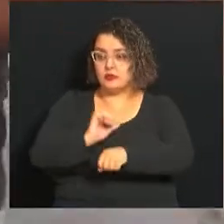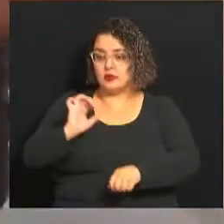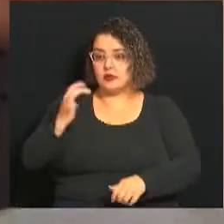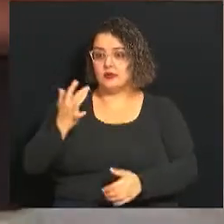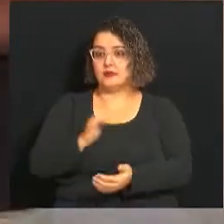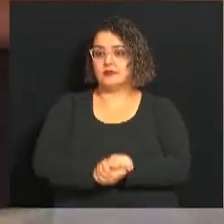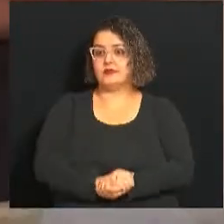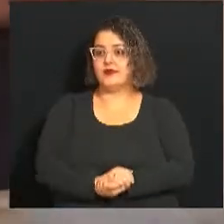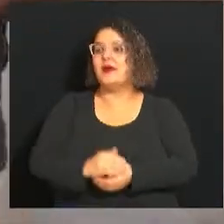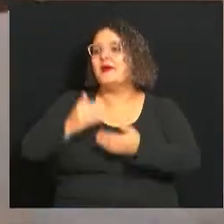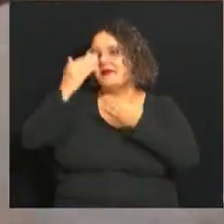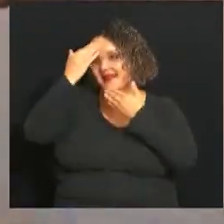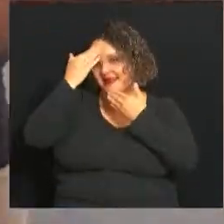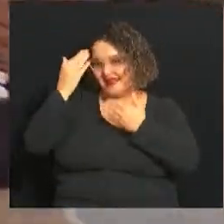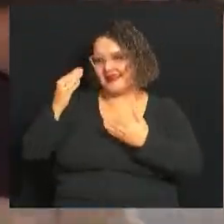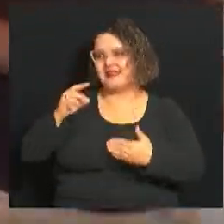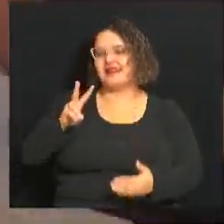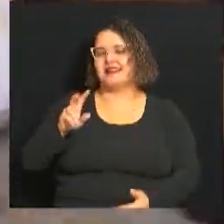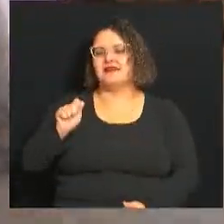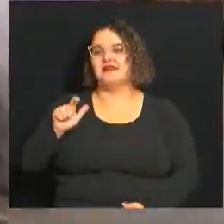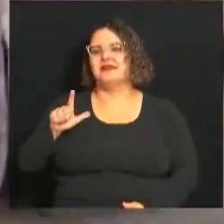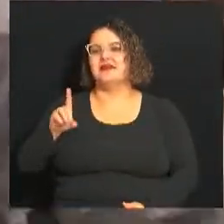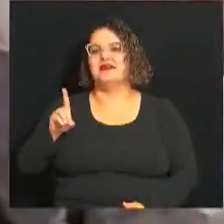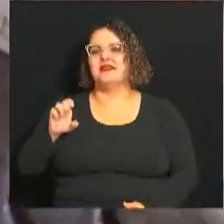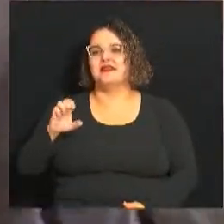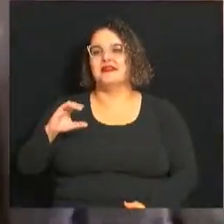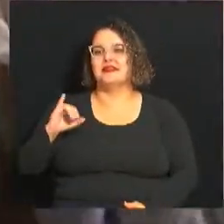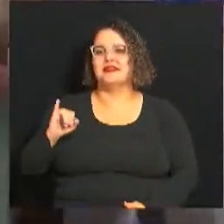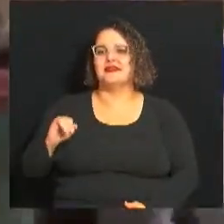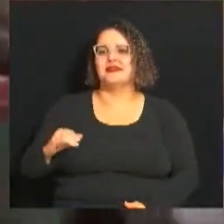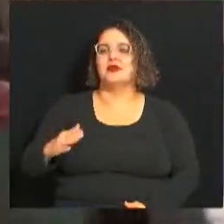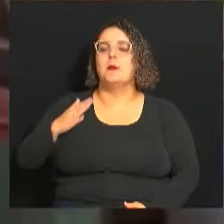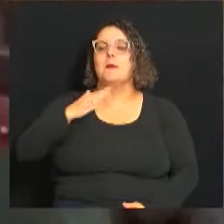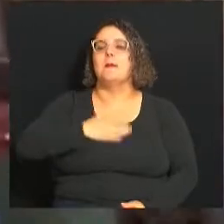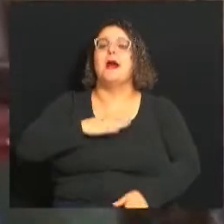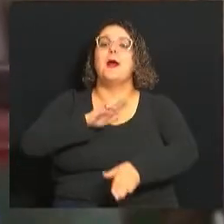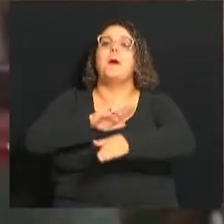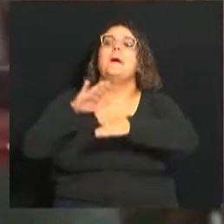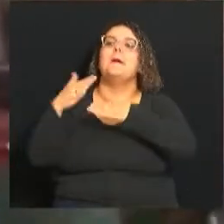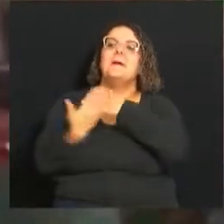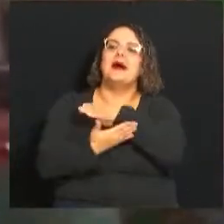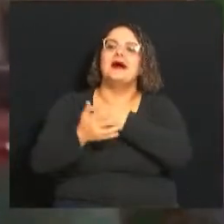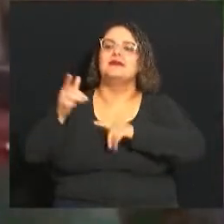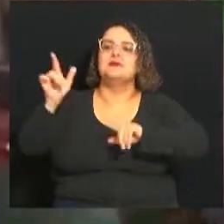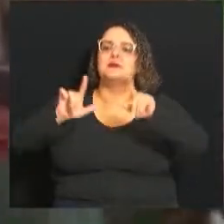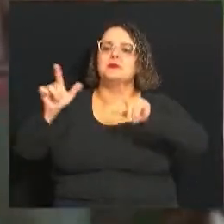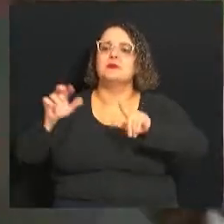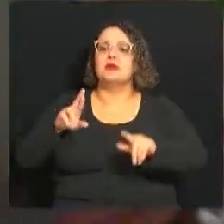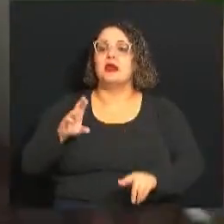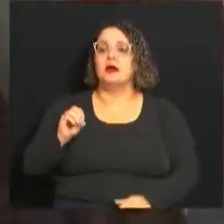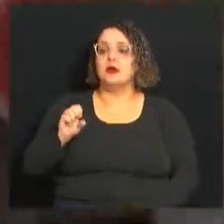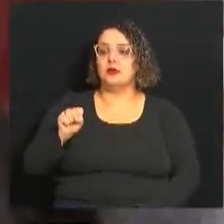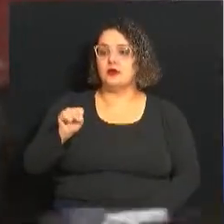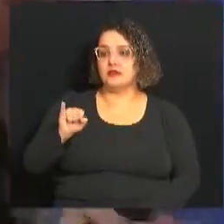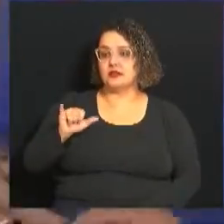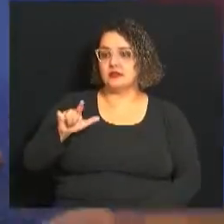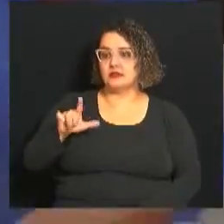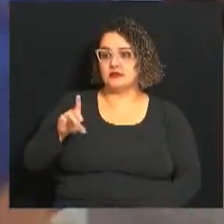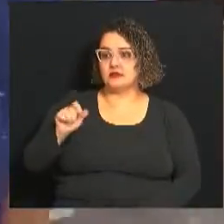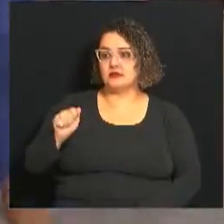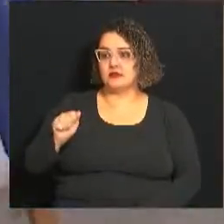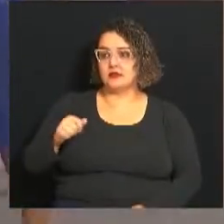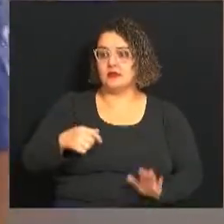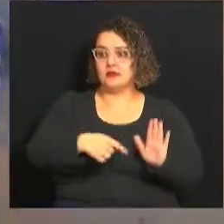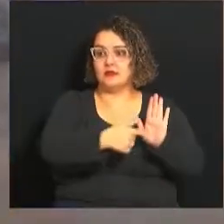legal. Muito obrigado, Valdecir, conversando conosco aqui no Meu Bairro na TV. A Rosilda vai conversar com a gente. Enquanto isso, o Cristiano vai mostrar. Ó, o